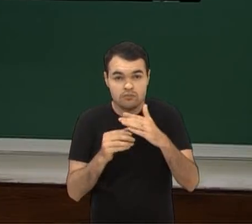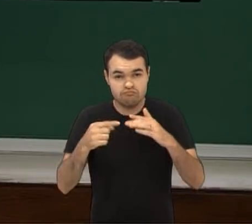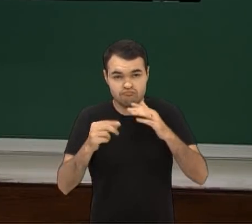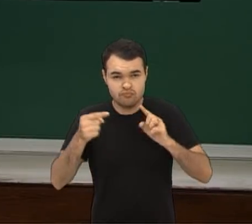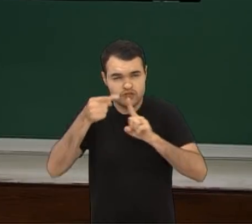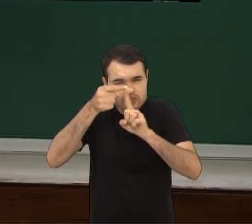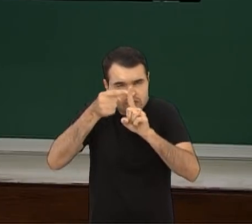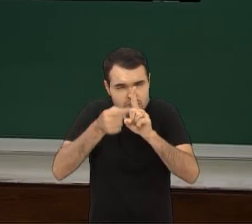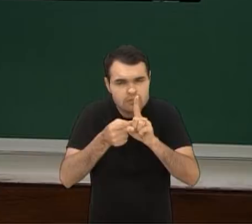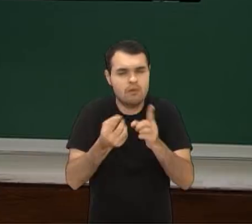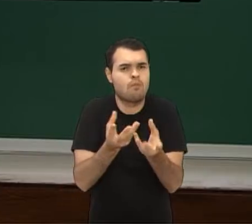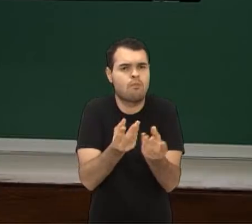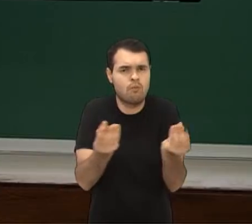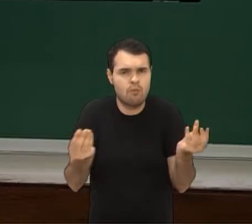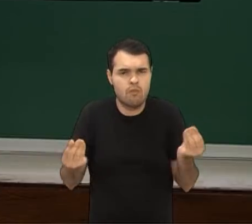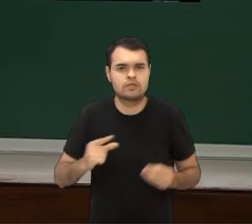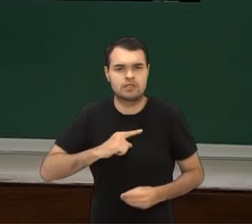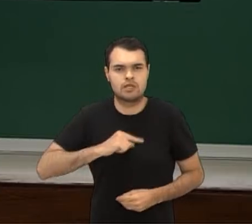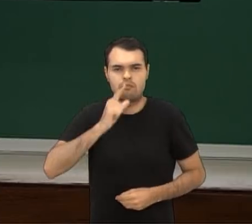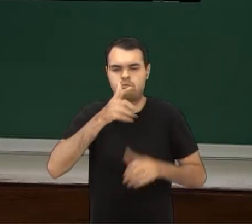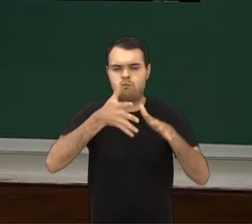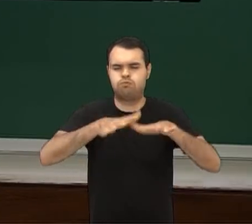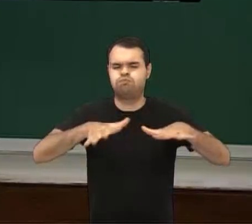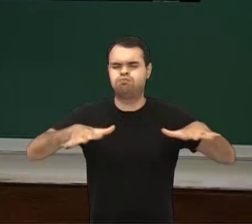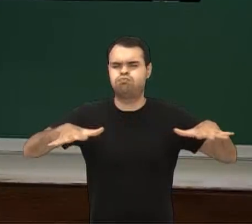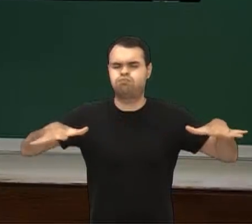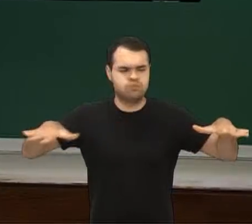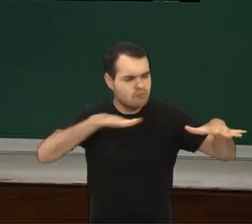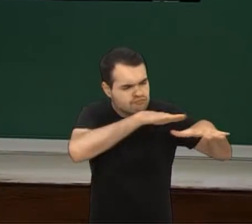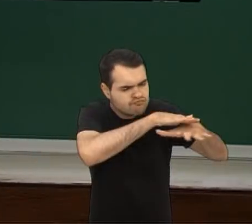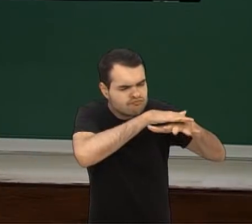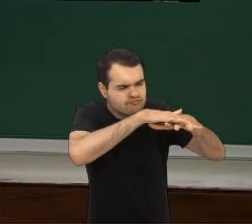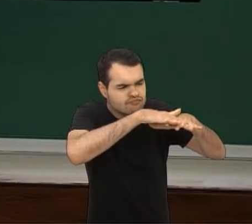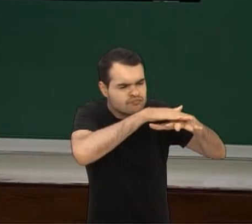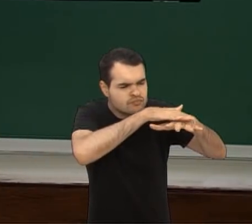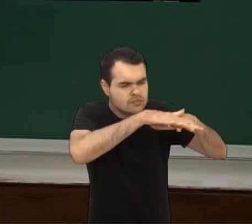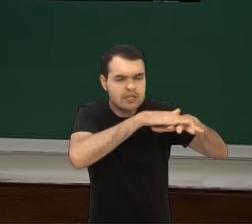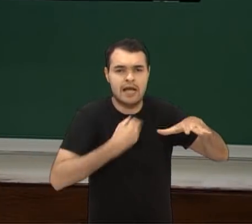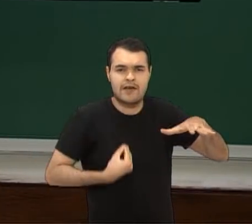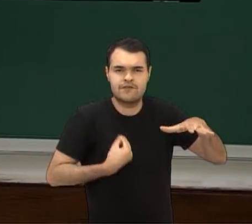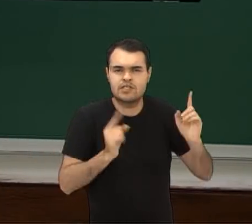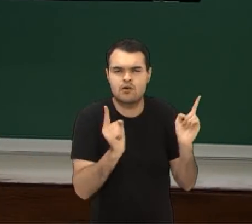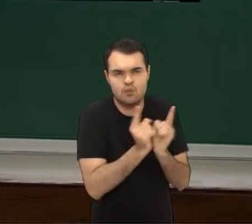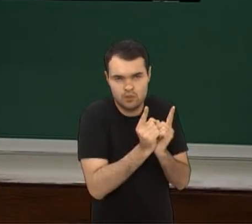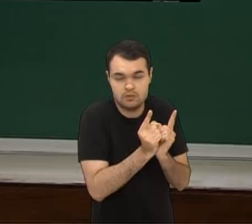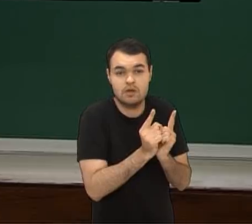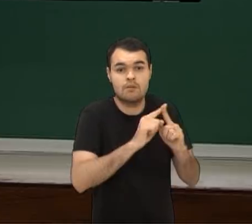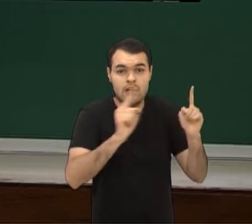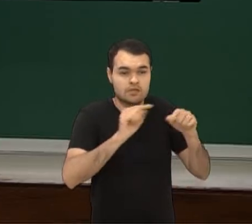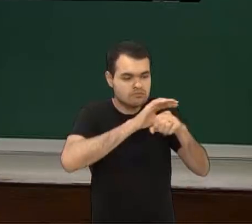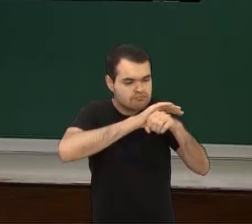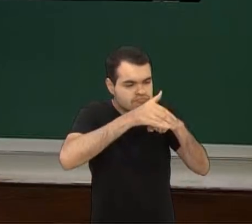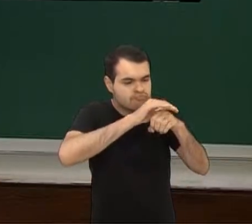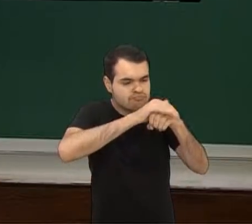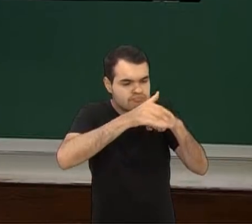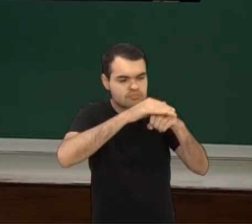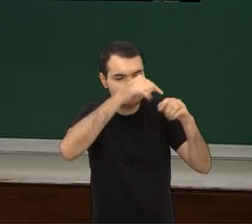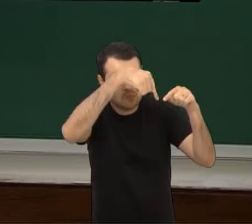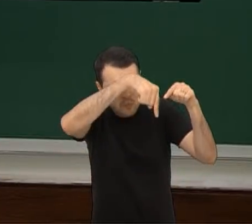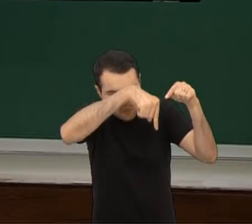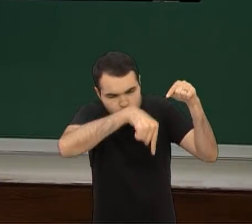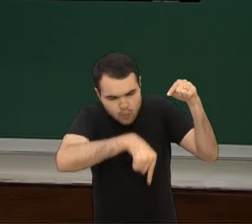na superfície dos oceanos e elas têm uma vida relativamente curta, as suas carapaças acabam se acumulando no fundo